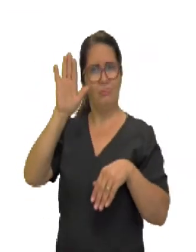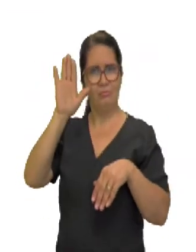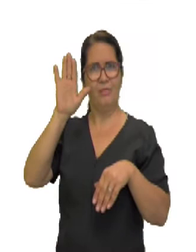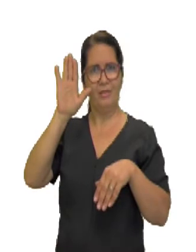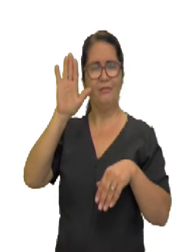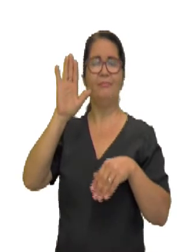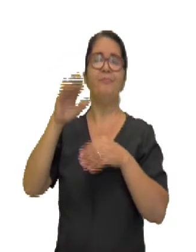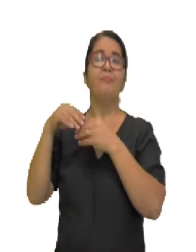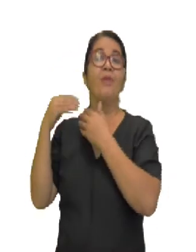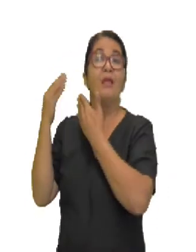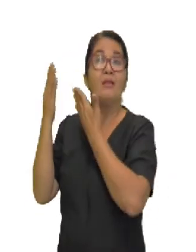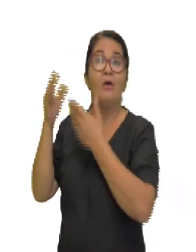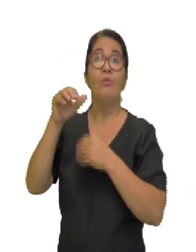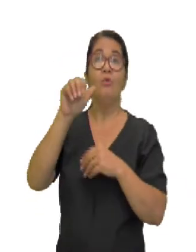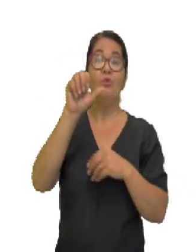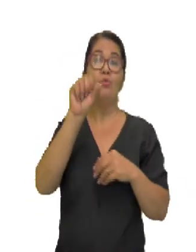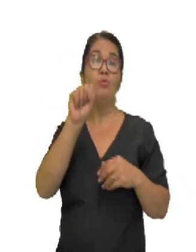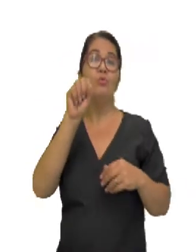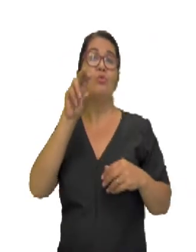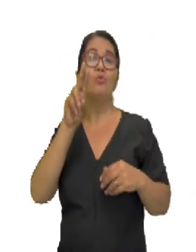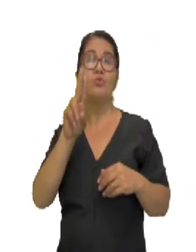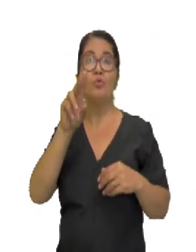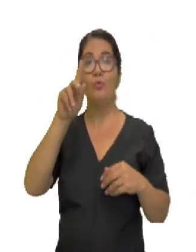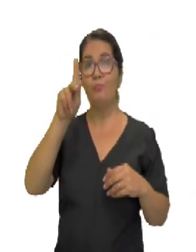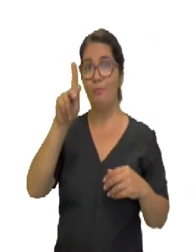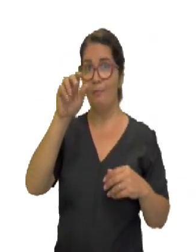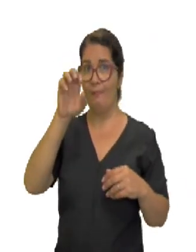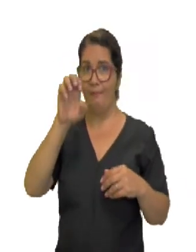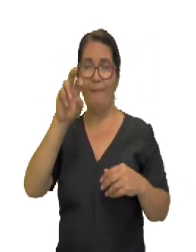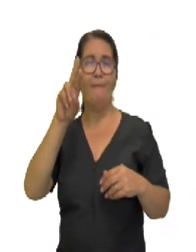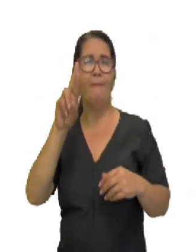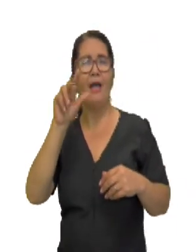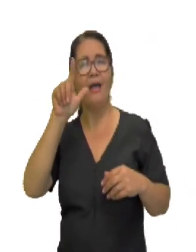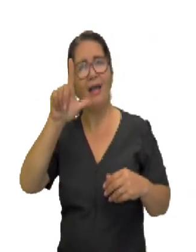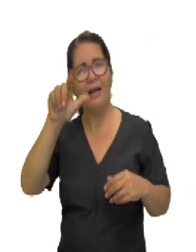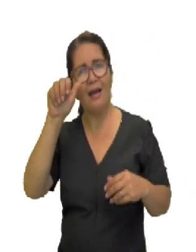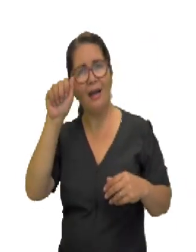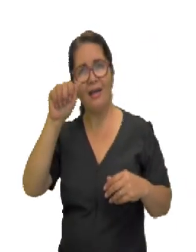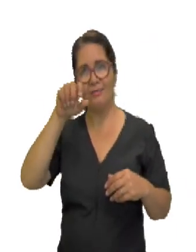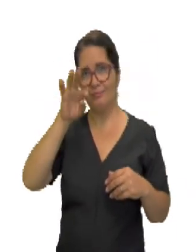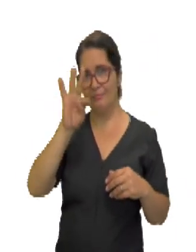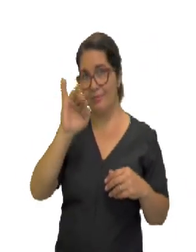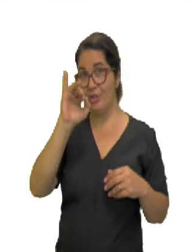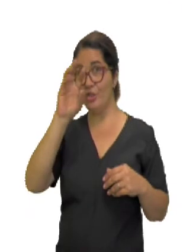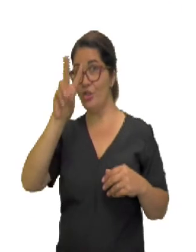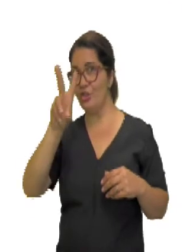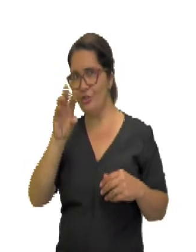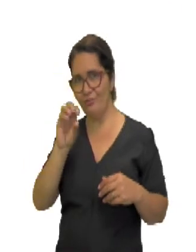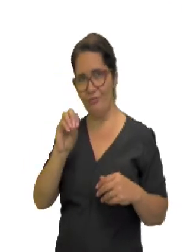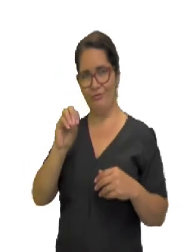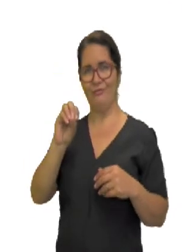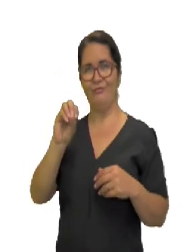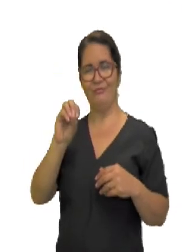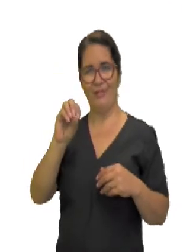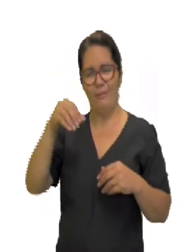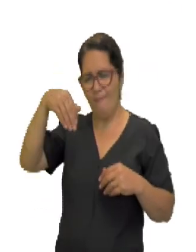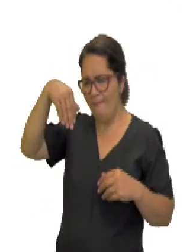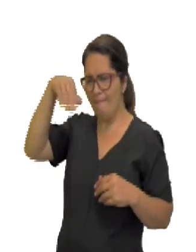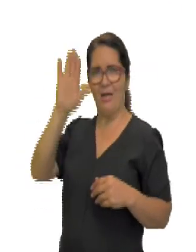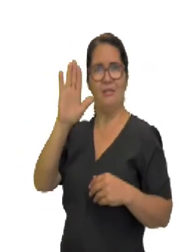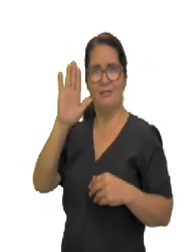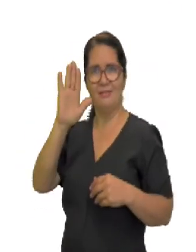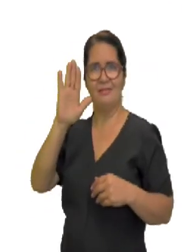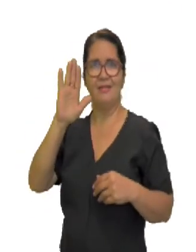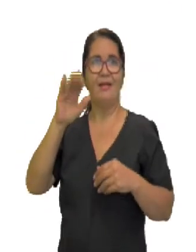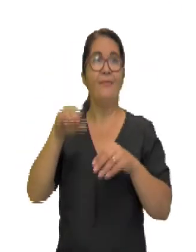destacada. Lá no comparativo eu tenho igualdade, superioridade e inferioridade. Olha as partículas, a construção da